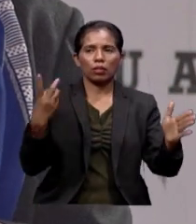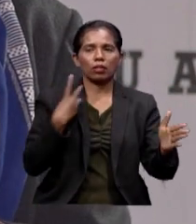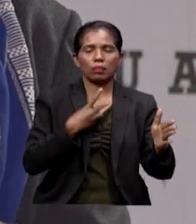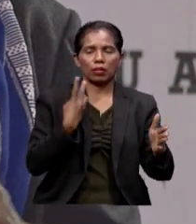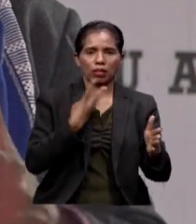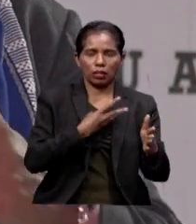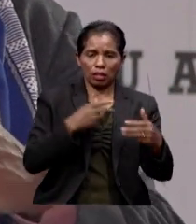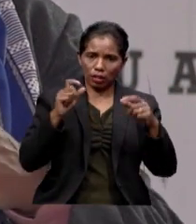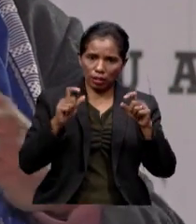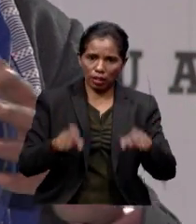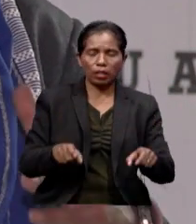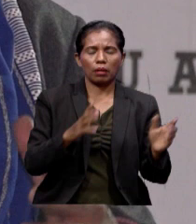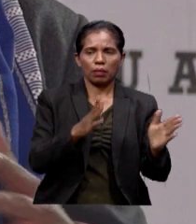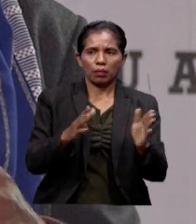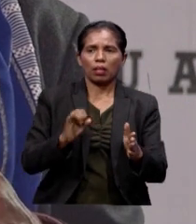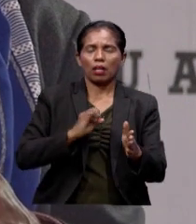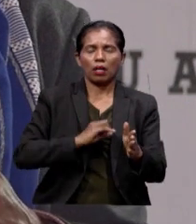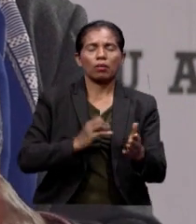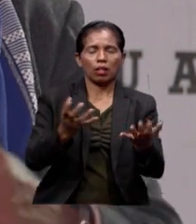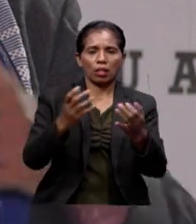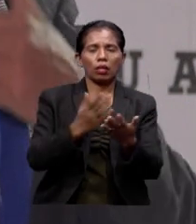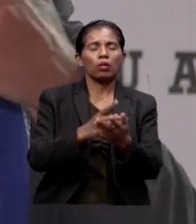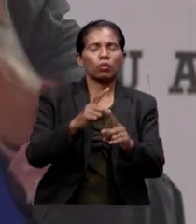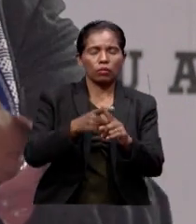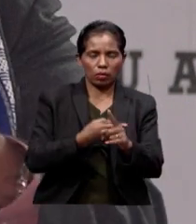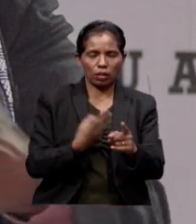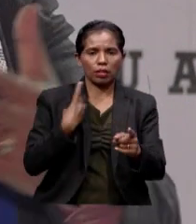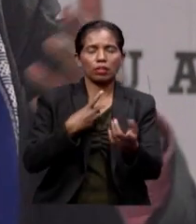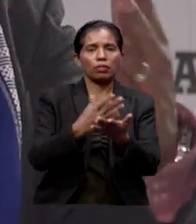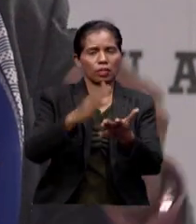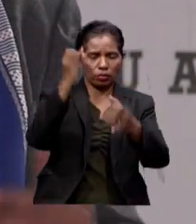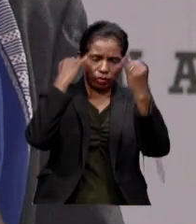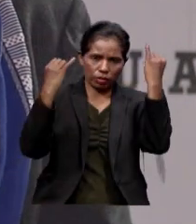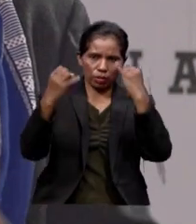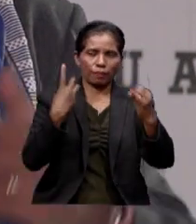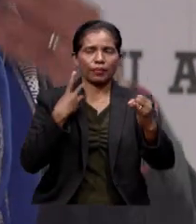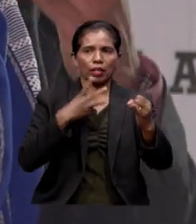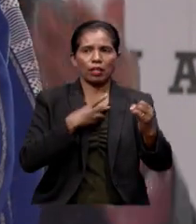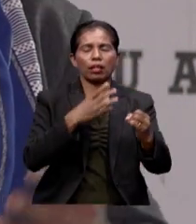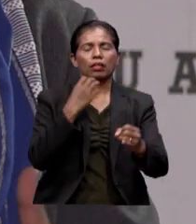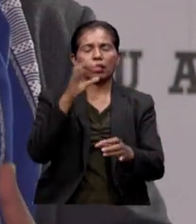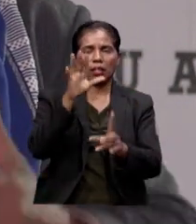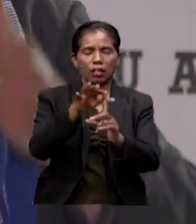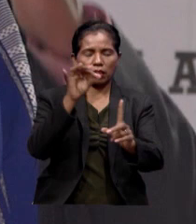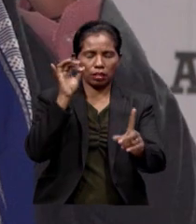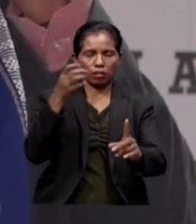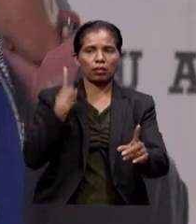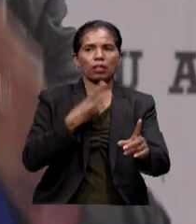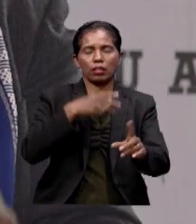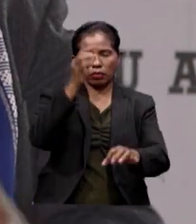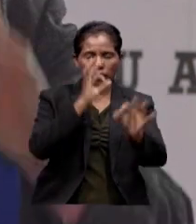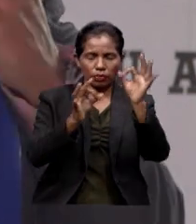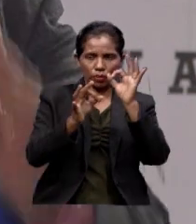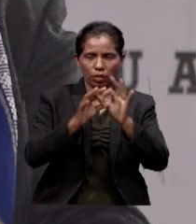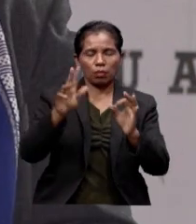preparab. Tanema ho karak fulang hir lari ito konsolida, ato nita espera sitosan ili saun liu mai, ita fiar maromak detulu itse sitosan politik